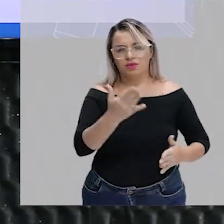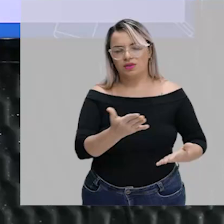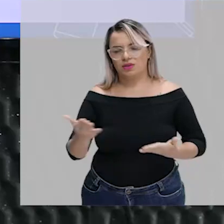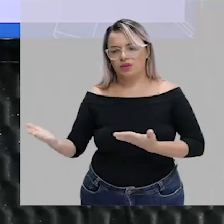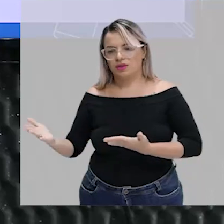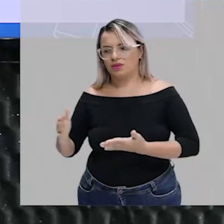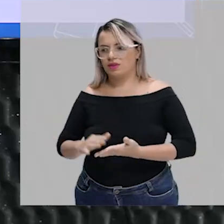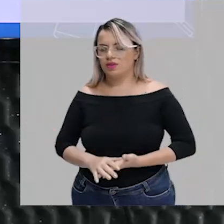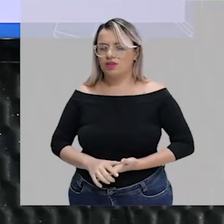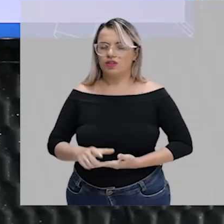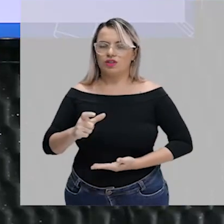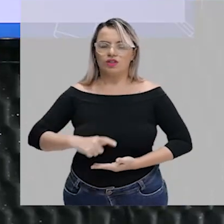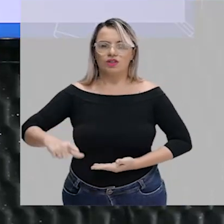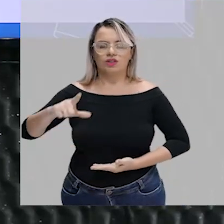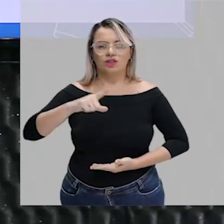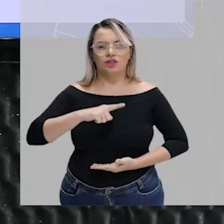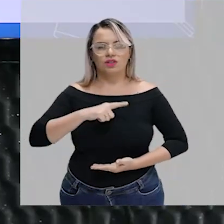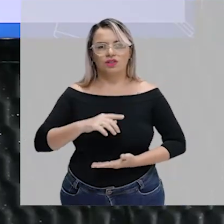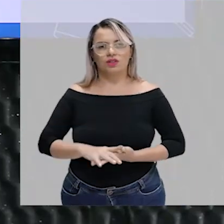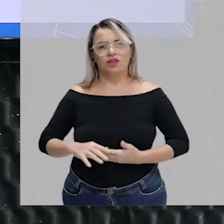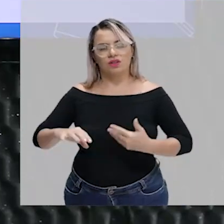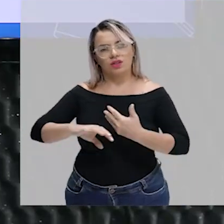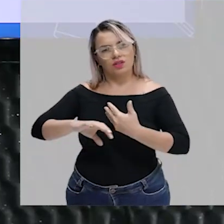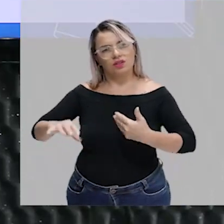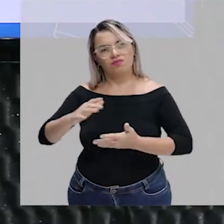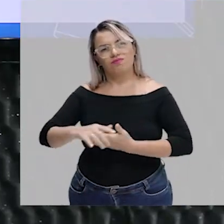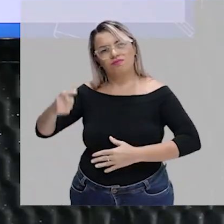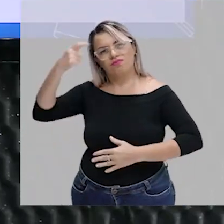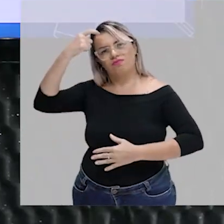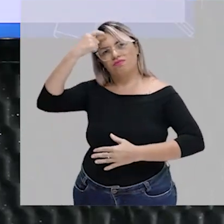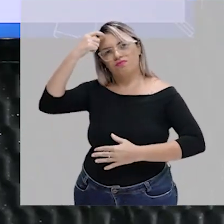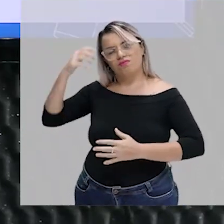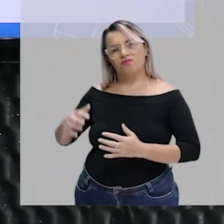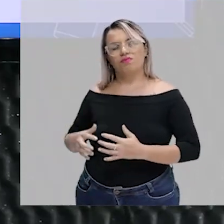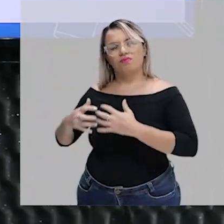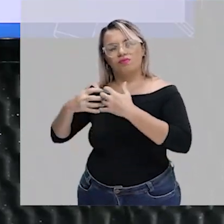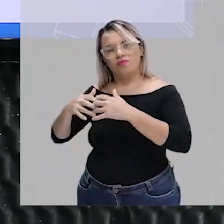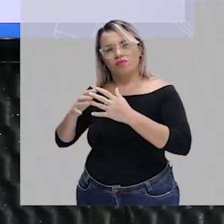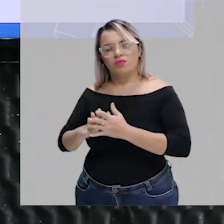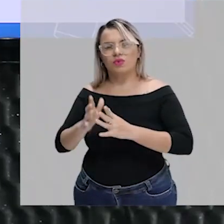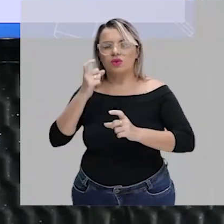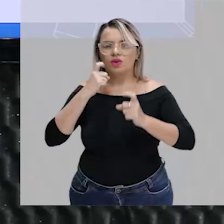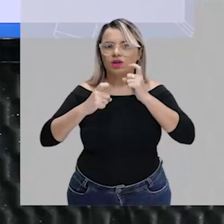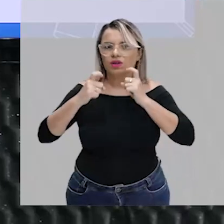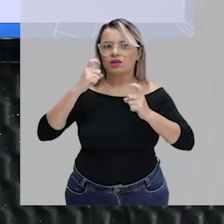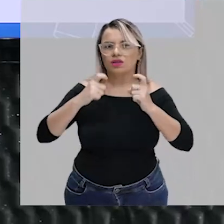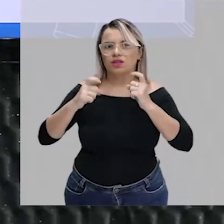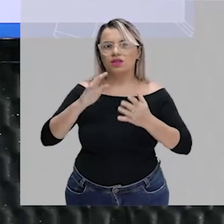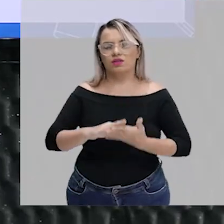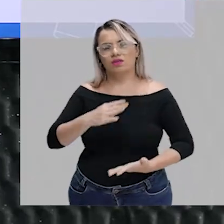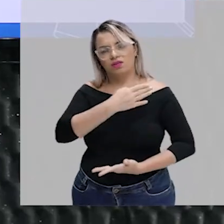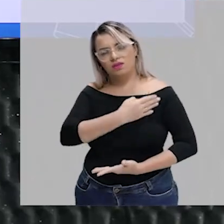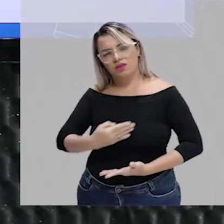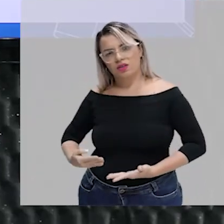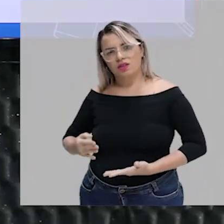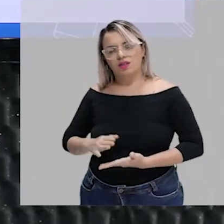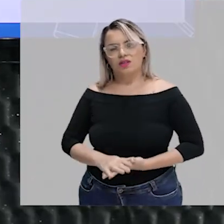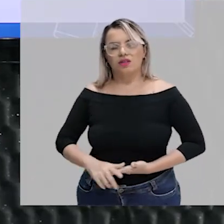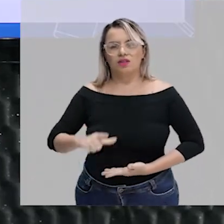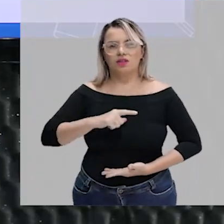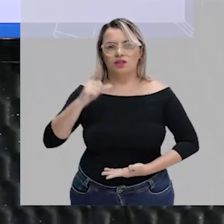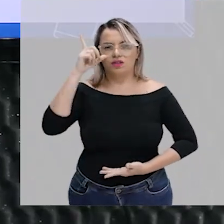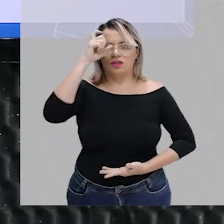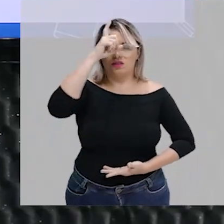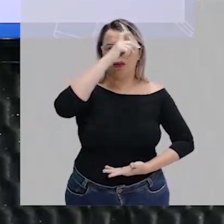mais impessoal, daquilo que deveria ser mais racional, da preocupação com o interesse público, né? Existe uma dificuldade